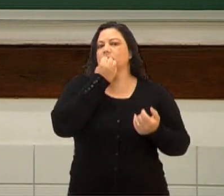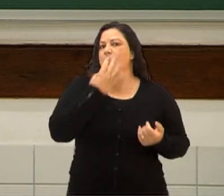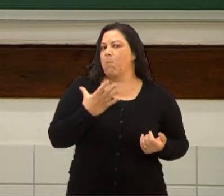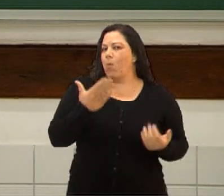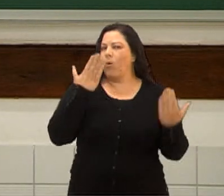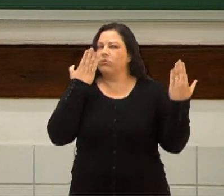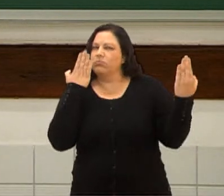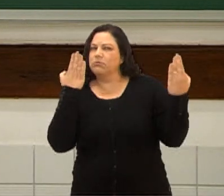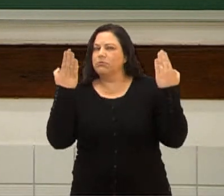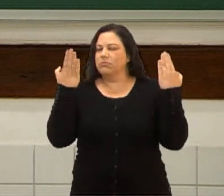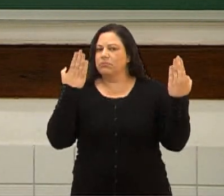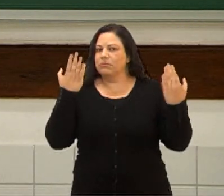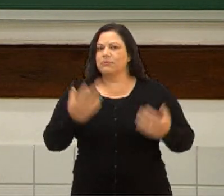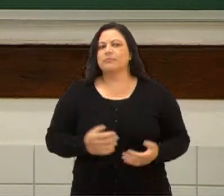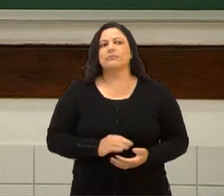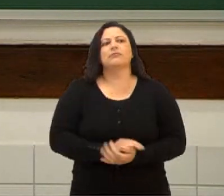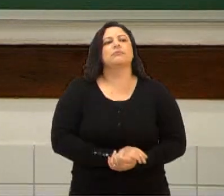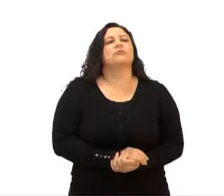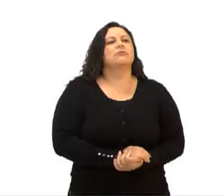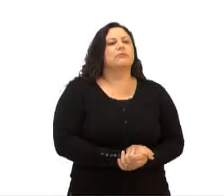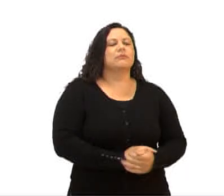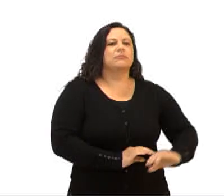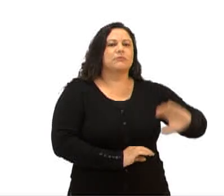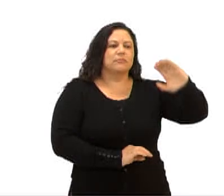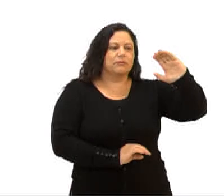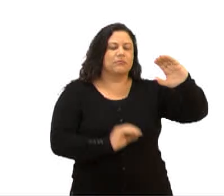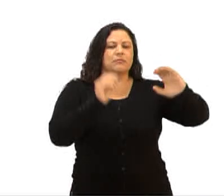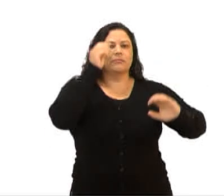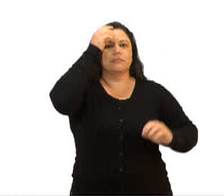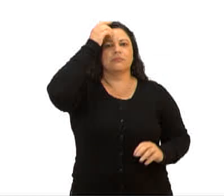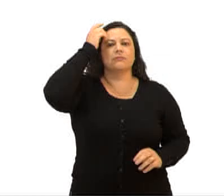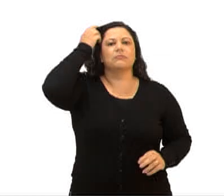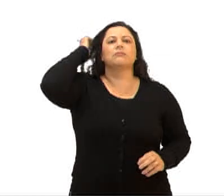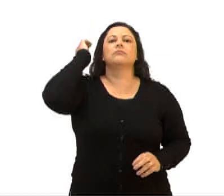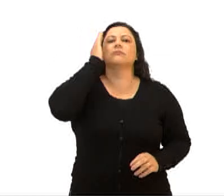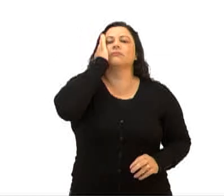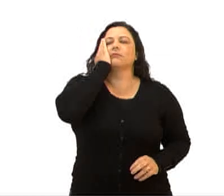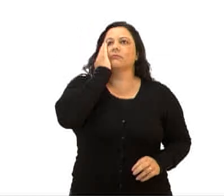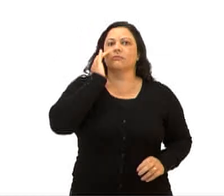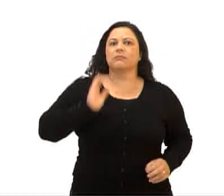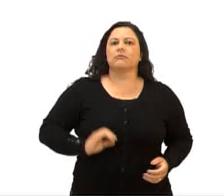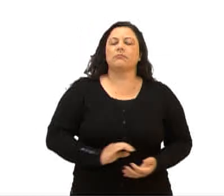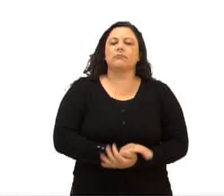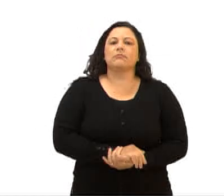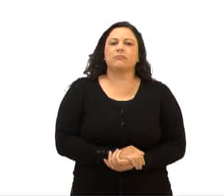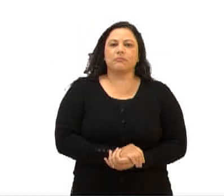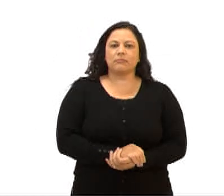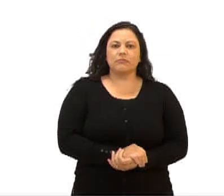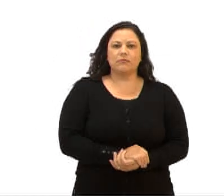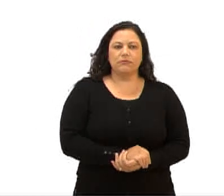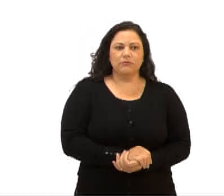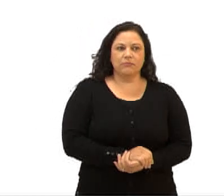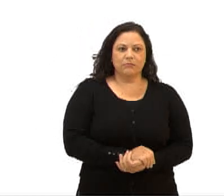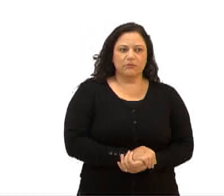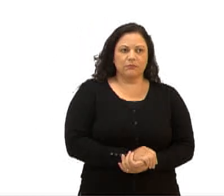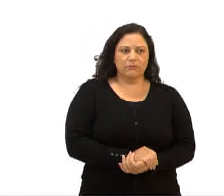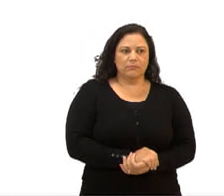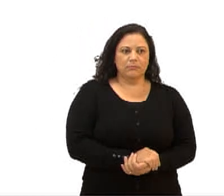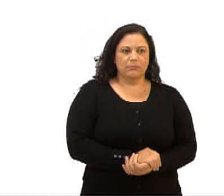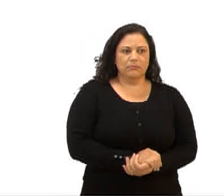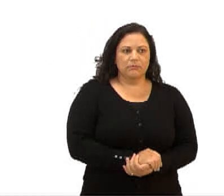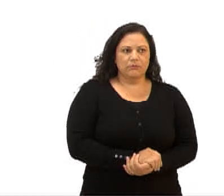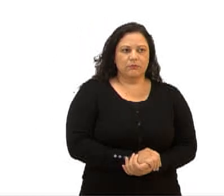é. Letter C. An idle brain is the devil's workshop.